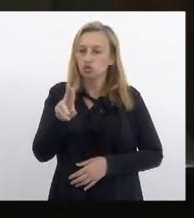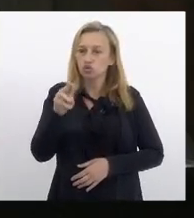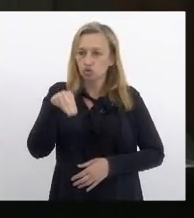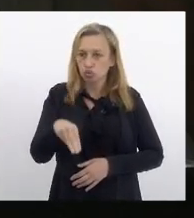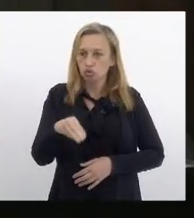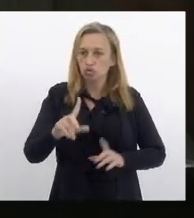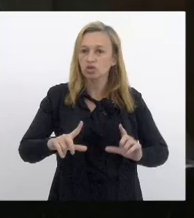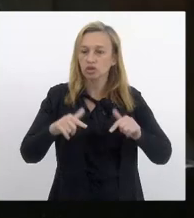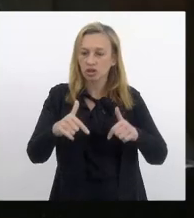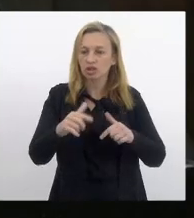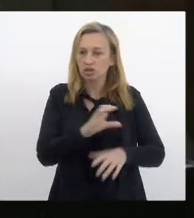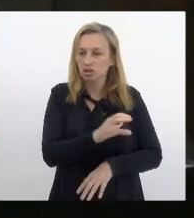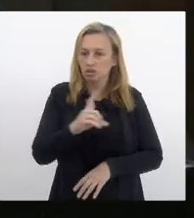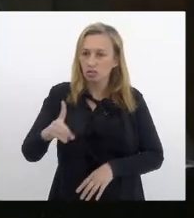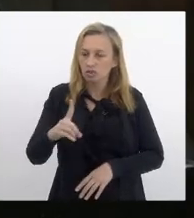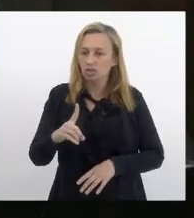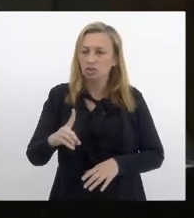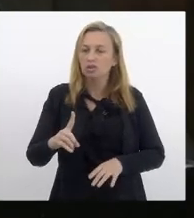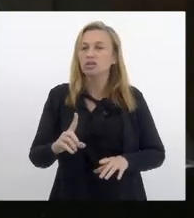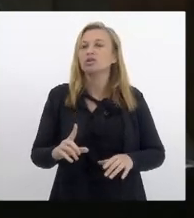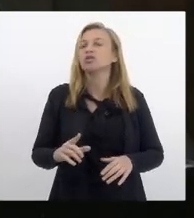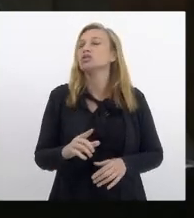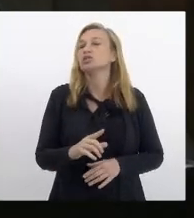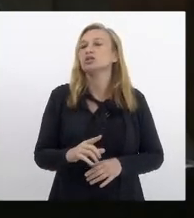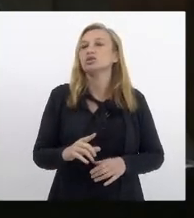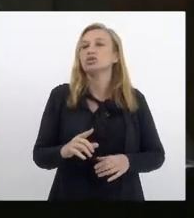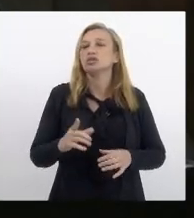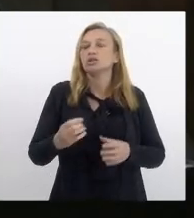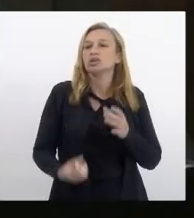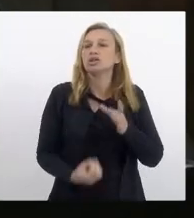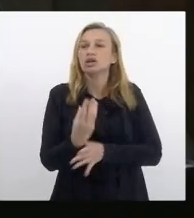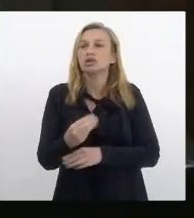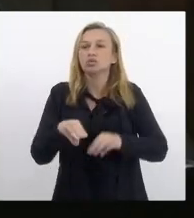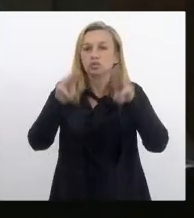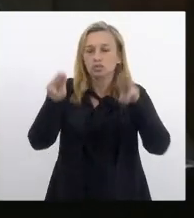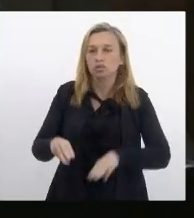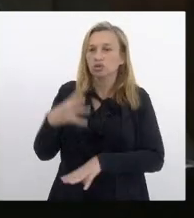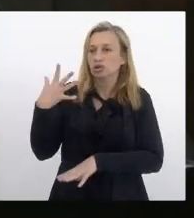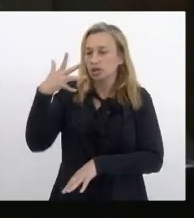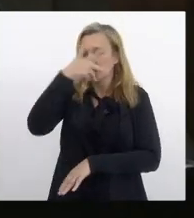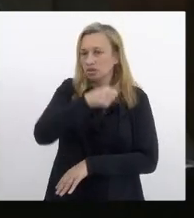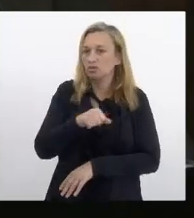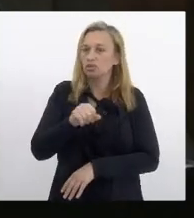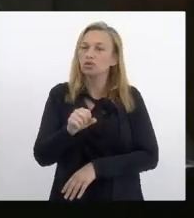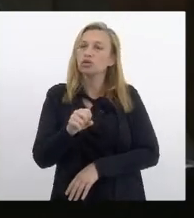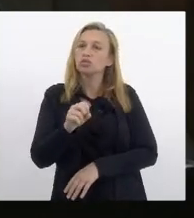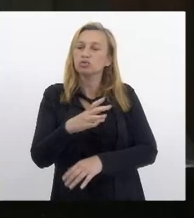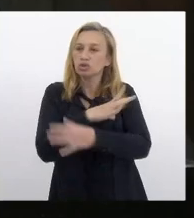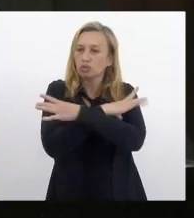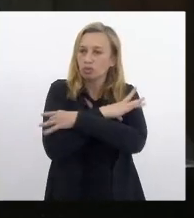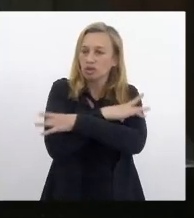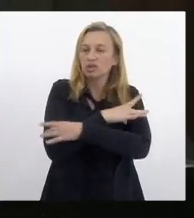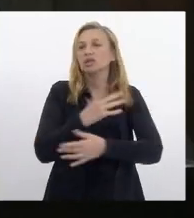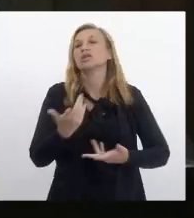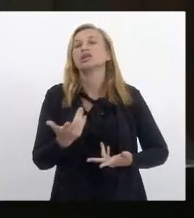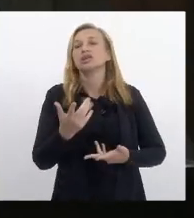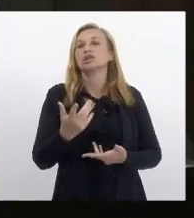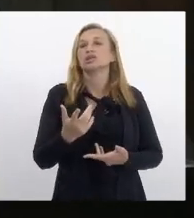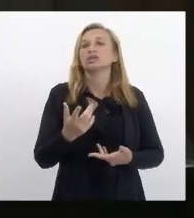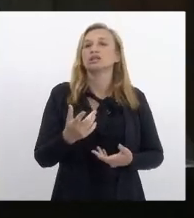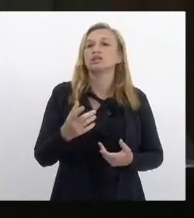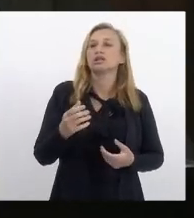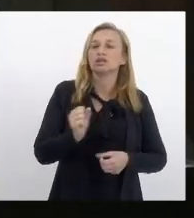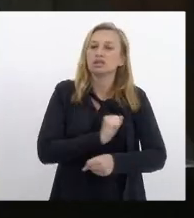as ações que vão culminar, tenho certeza, na construção de um lindo Museu da Umbanda em São Gonçalo, mas restituindo as